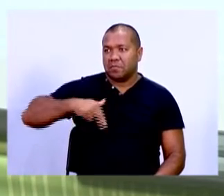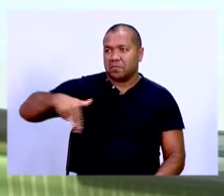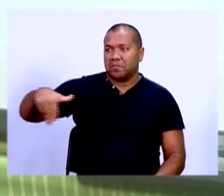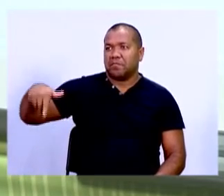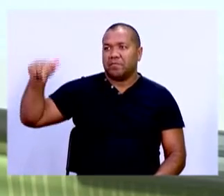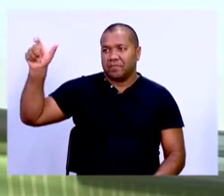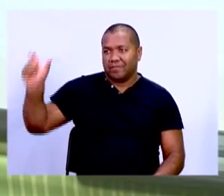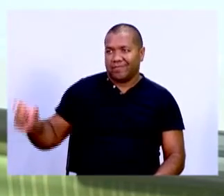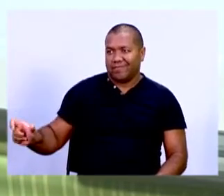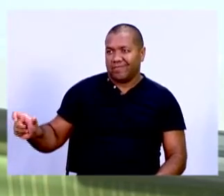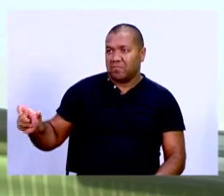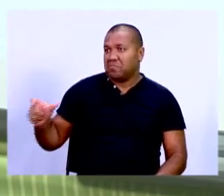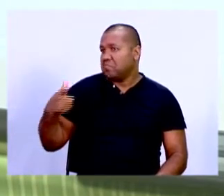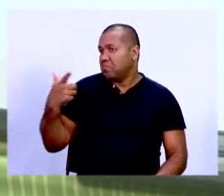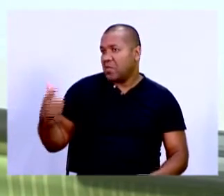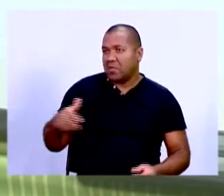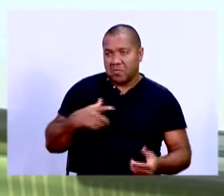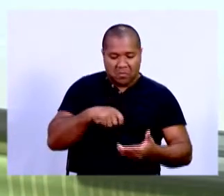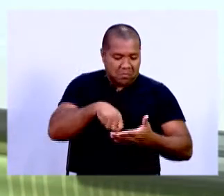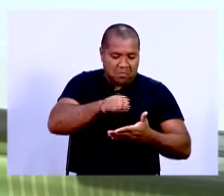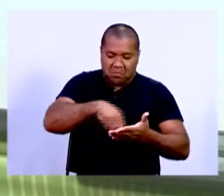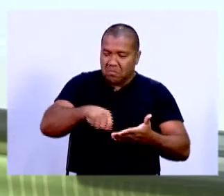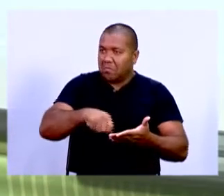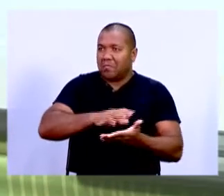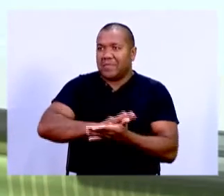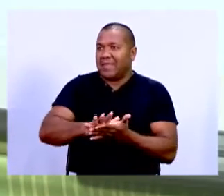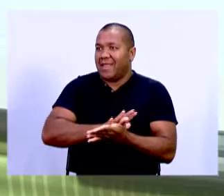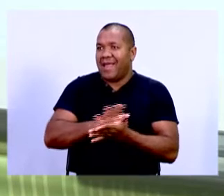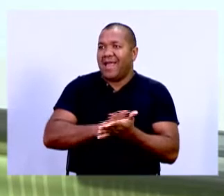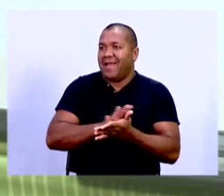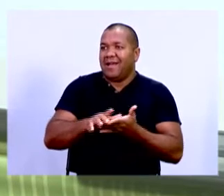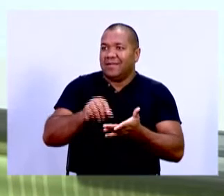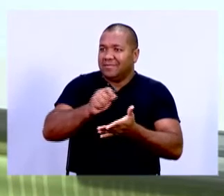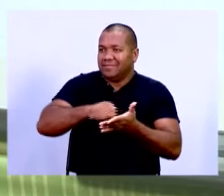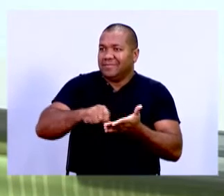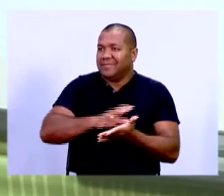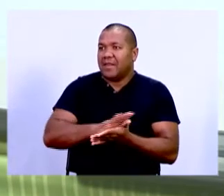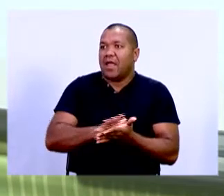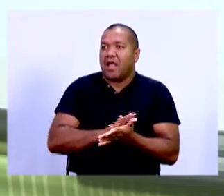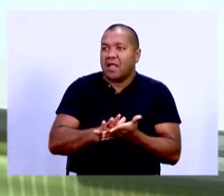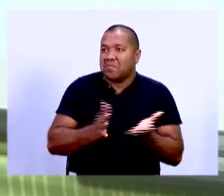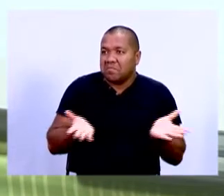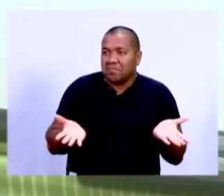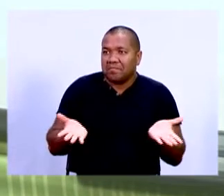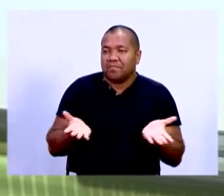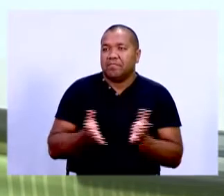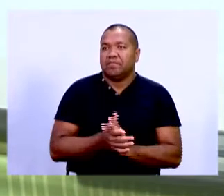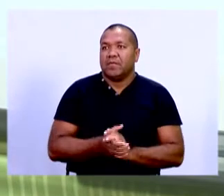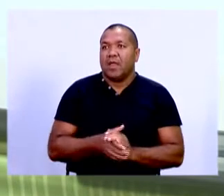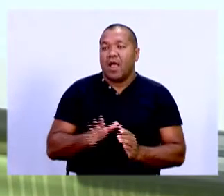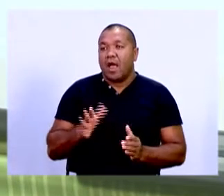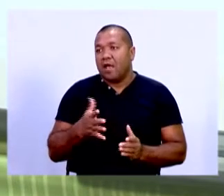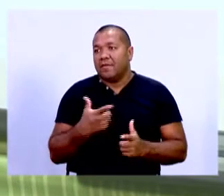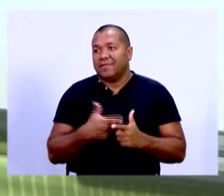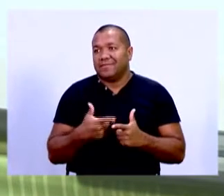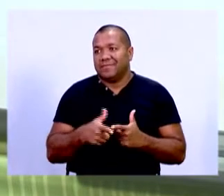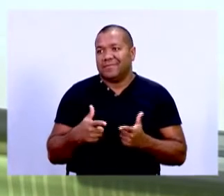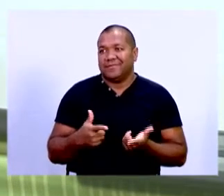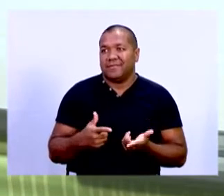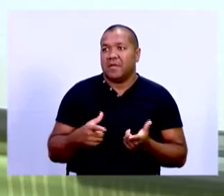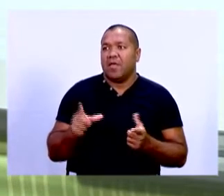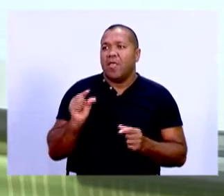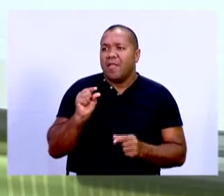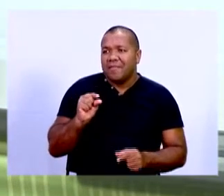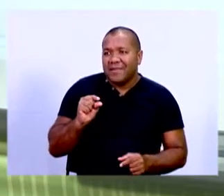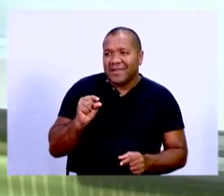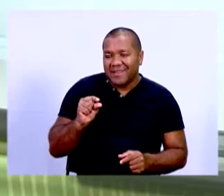nenhum bloco de ordem de serviço, ele não leva nenhuma anotação. Às vezes, o problema é